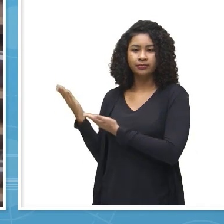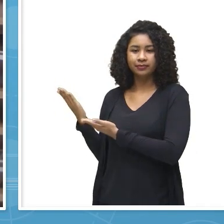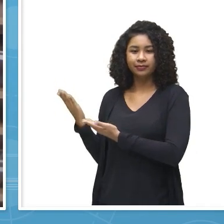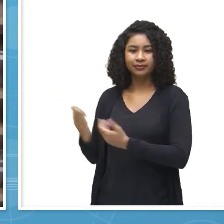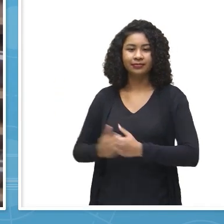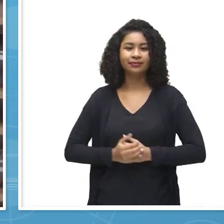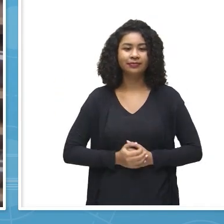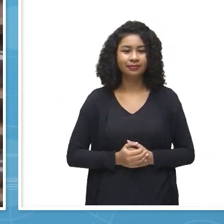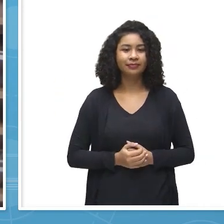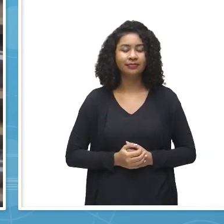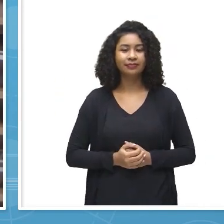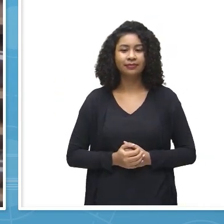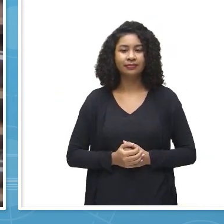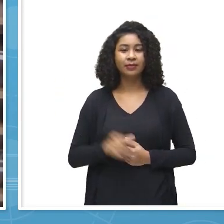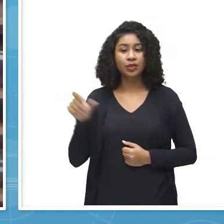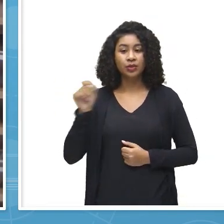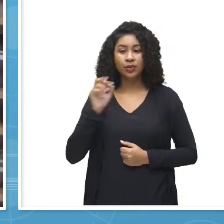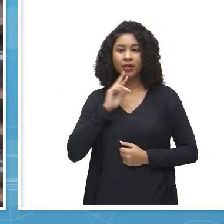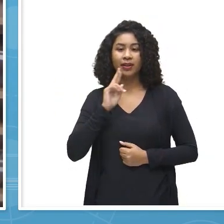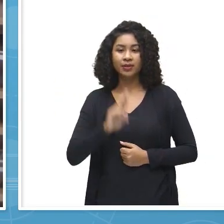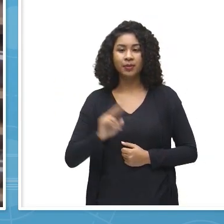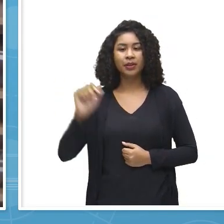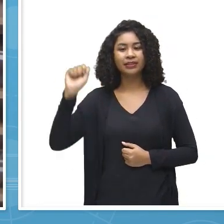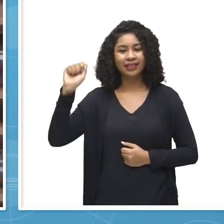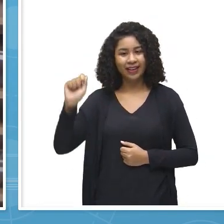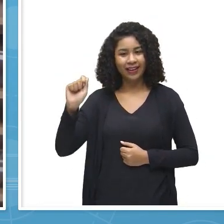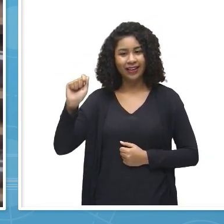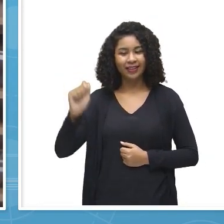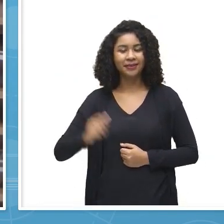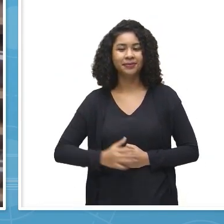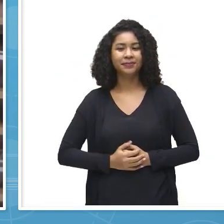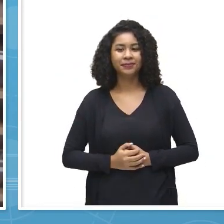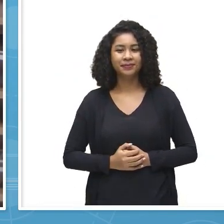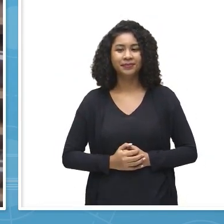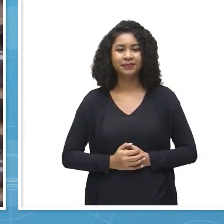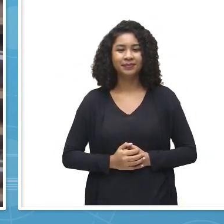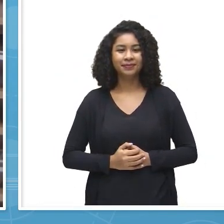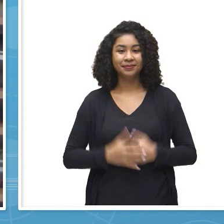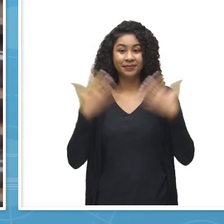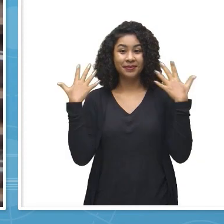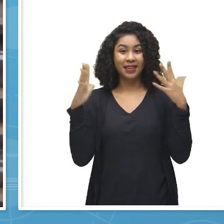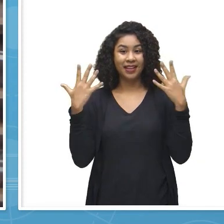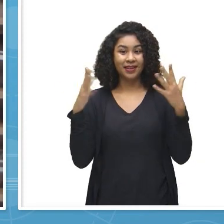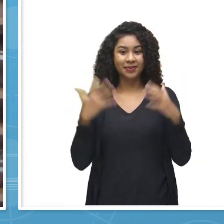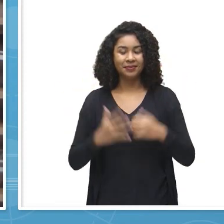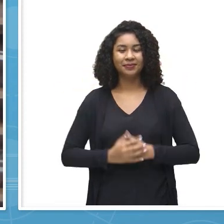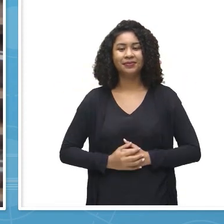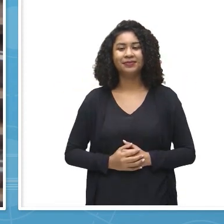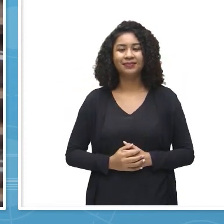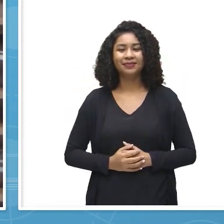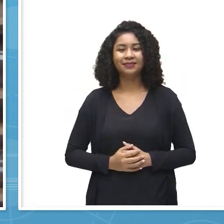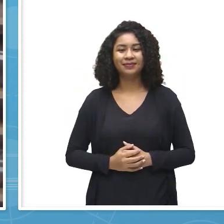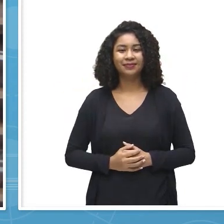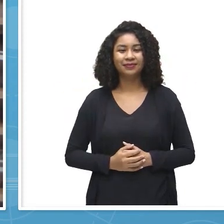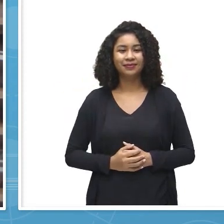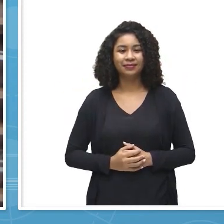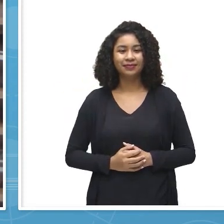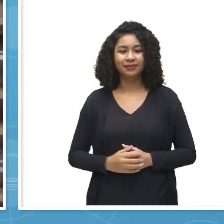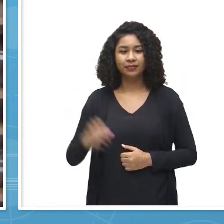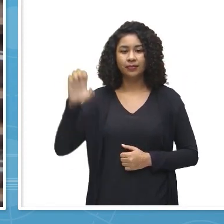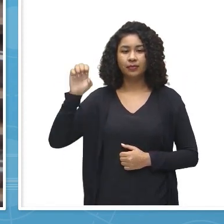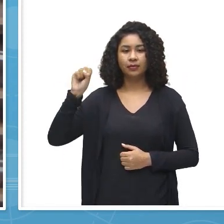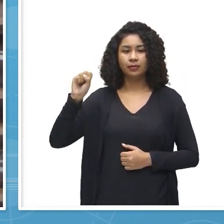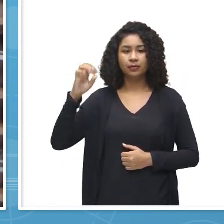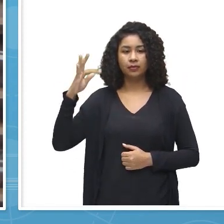colocou a letra A também aí nessa nossa questão de tecido epitelial, então, parabéns, Pedro. A